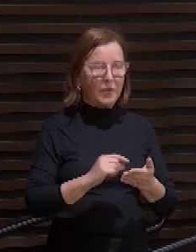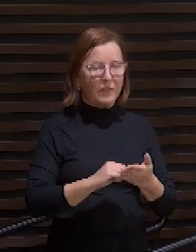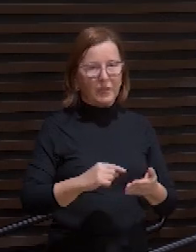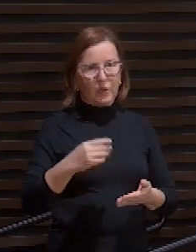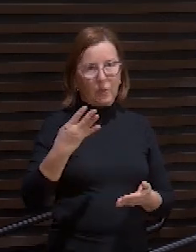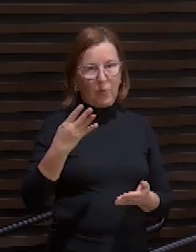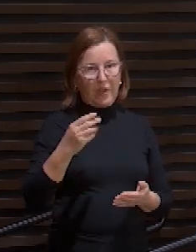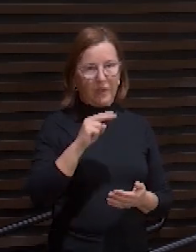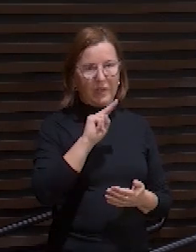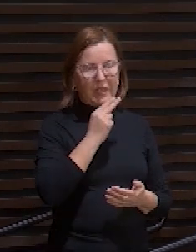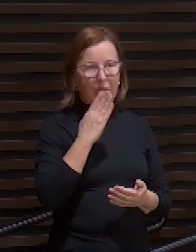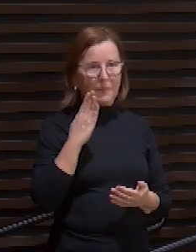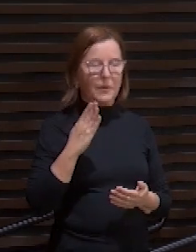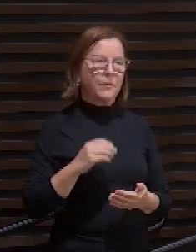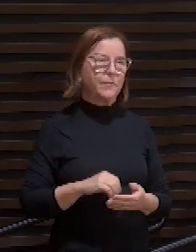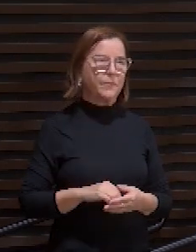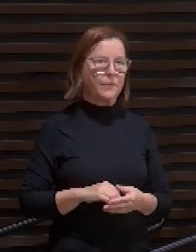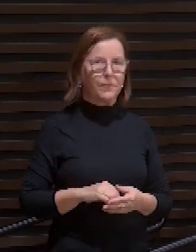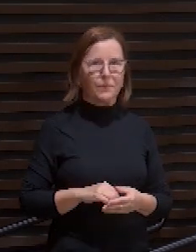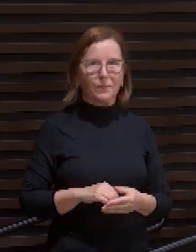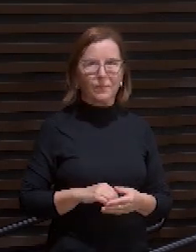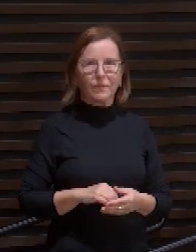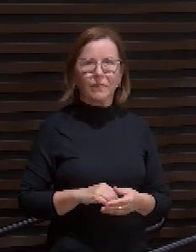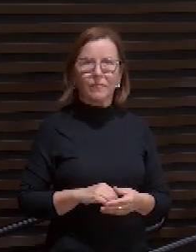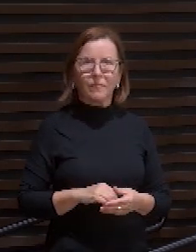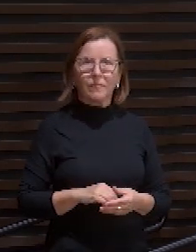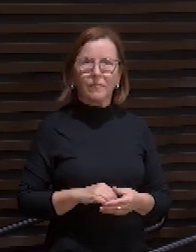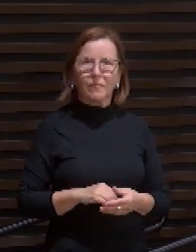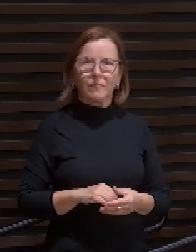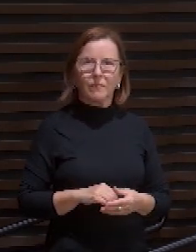de Hebreus. Considerai.